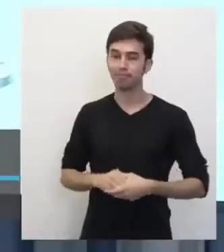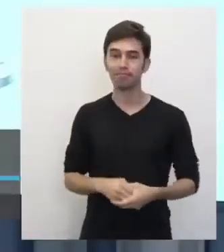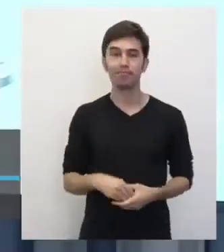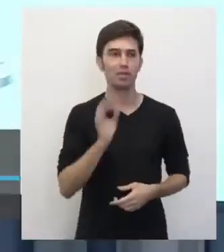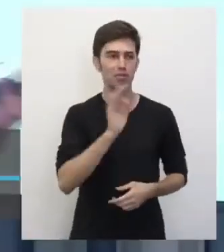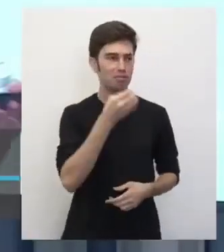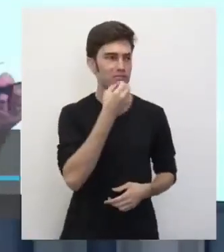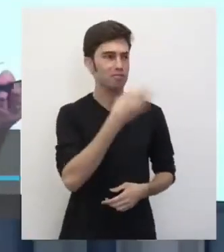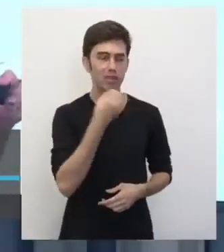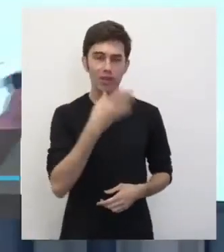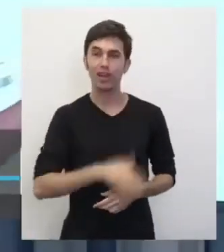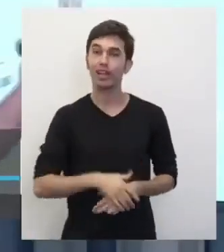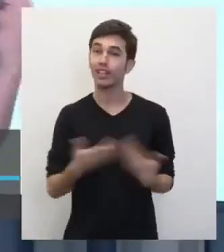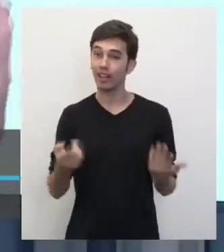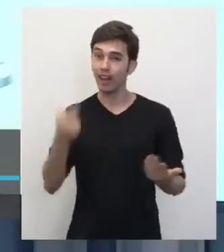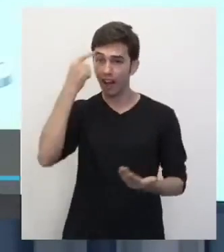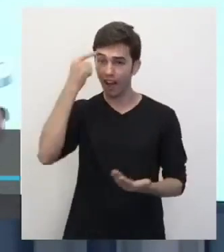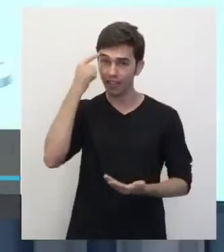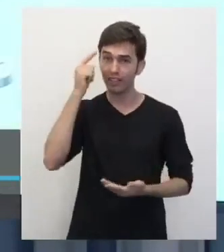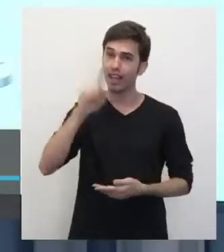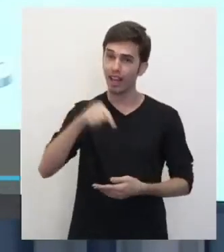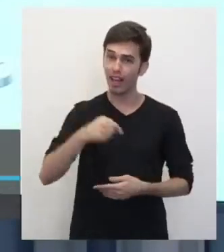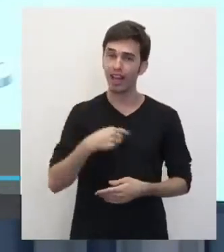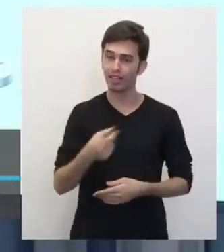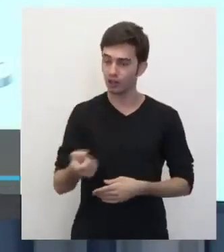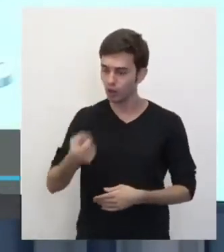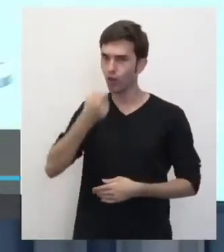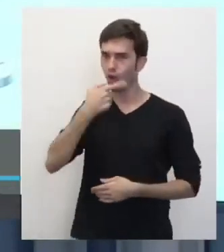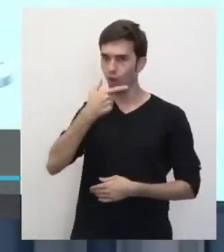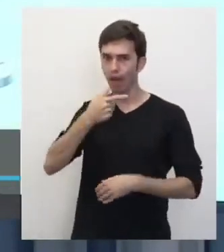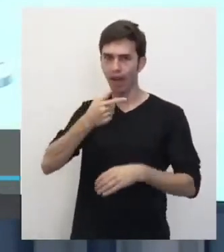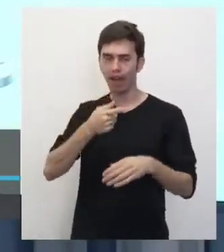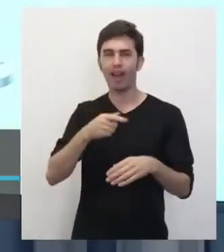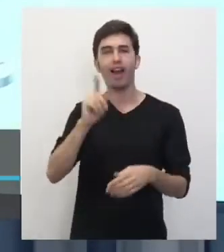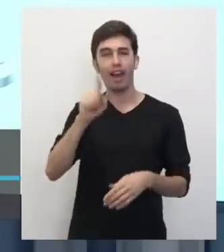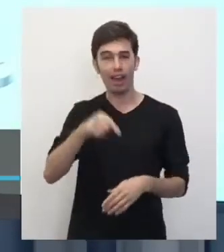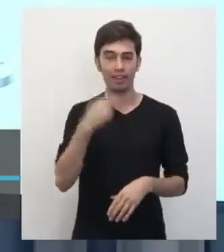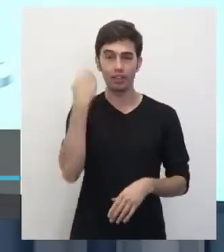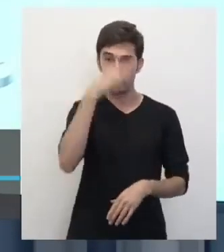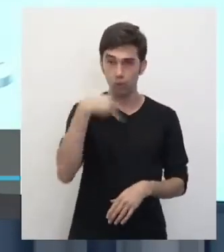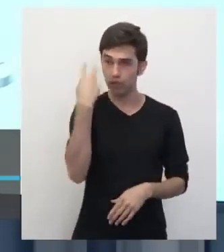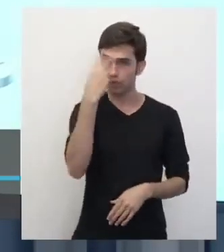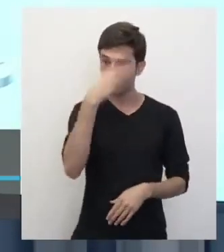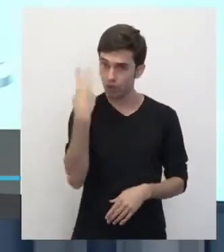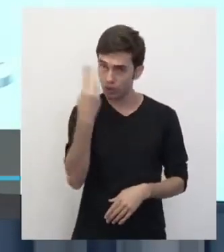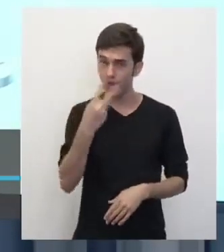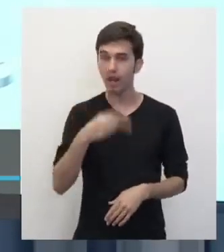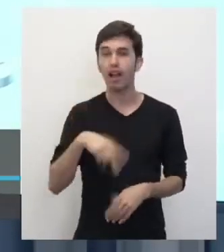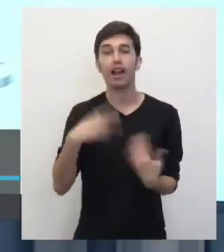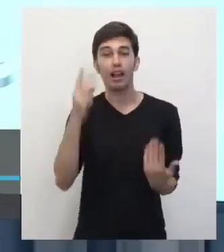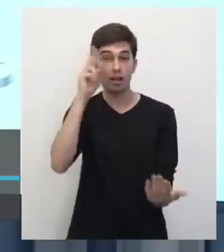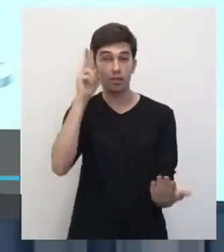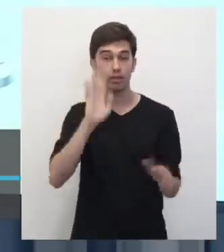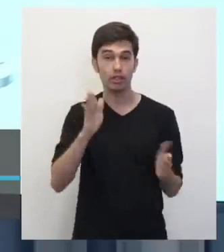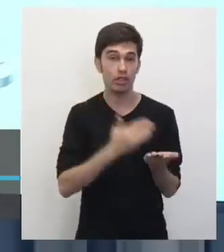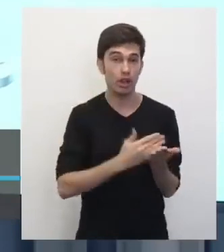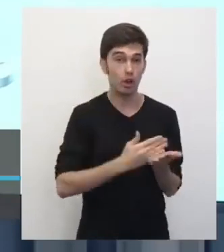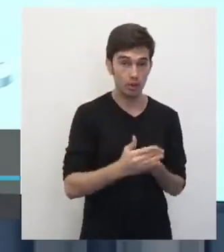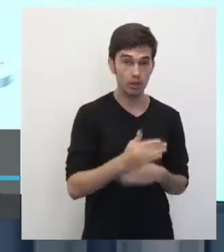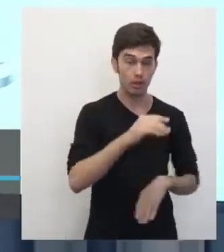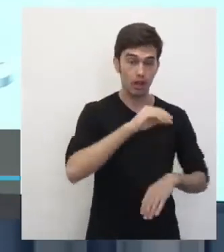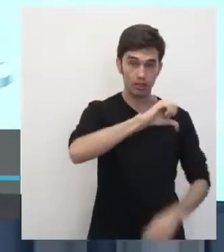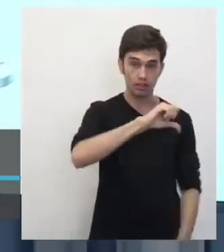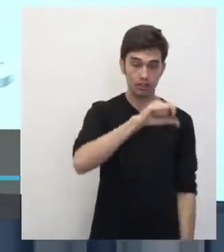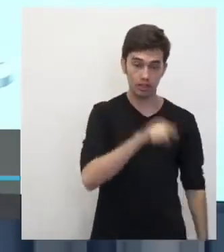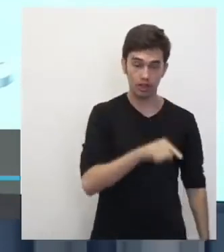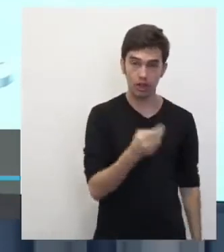Né? Então, a ideia aí, tomar o medicamento, como eu comentei, de 2 em 2 horas, lembrando que você já tomou às 9h03 aí o